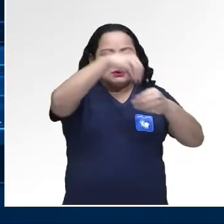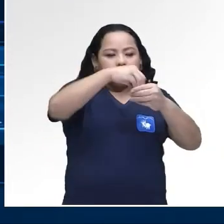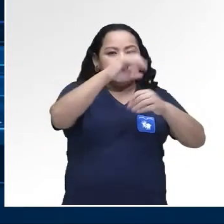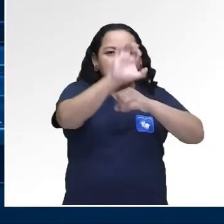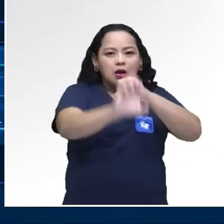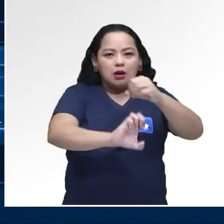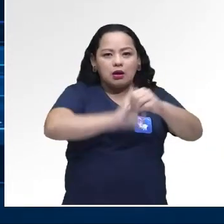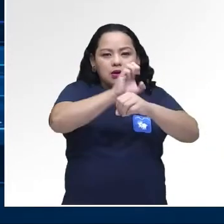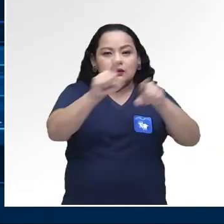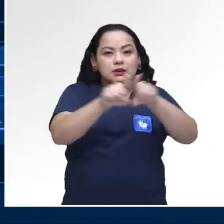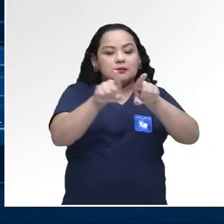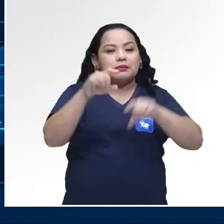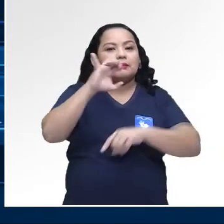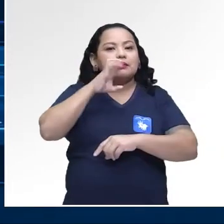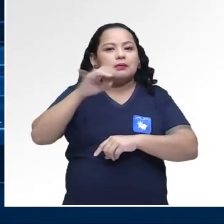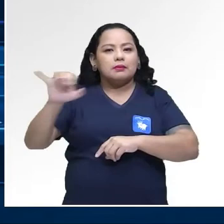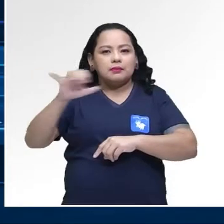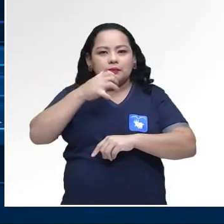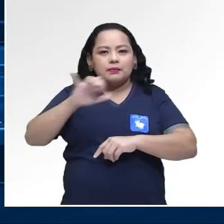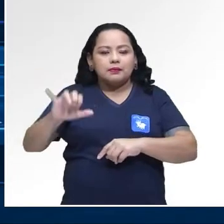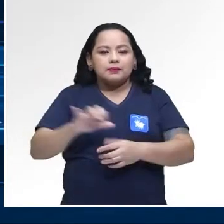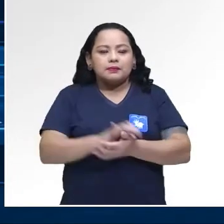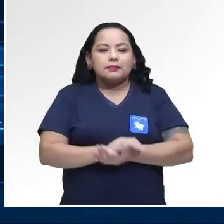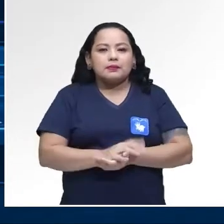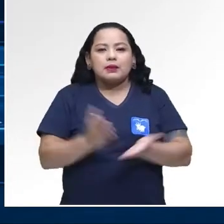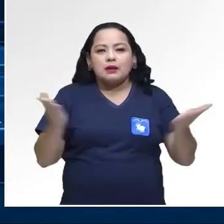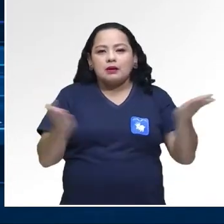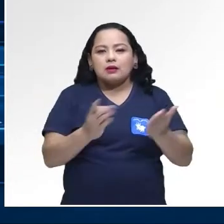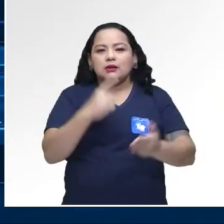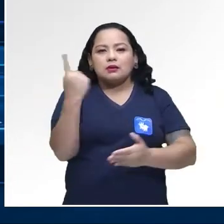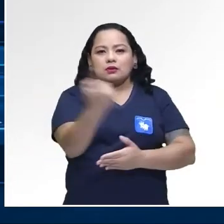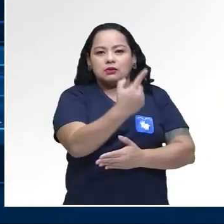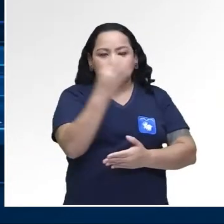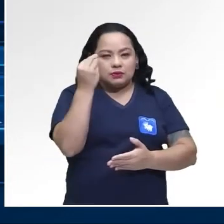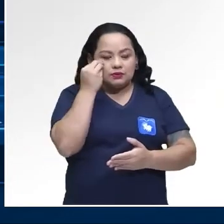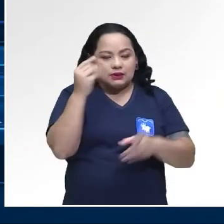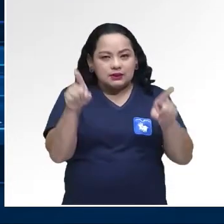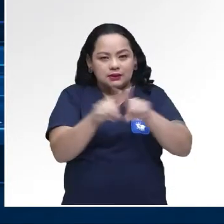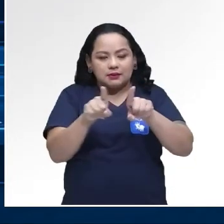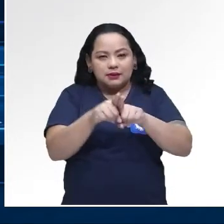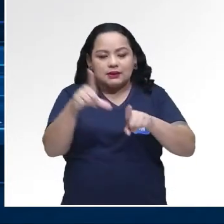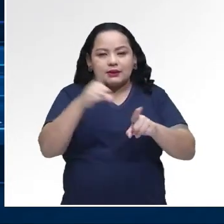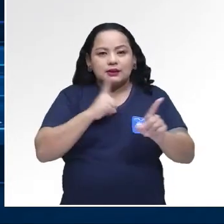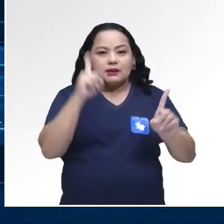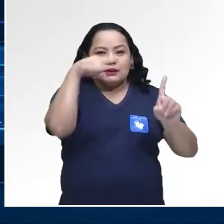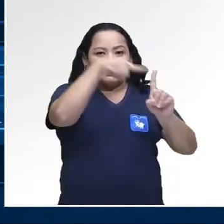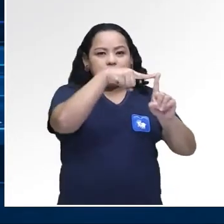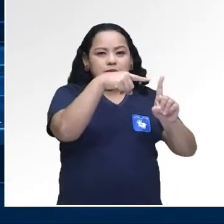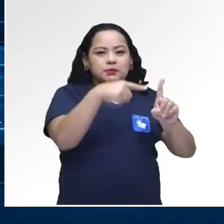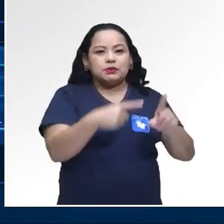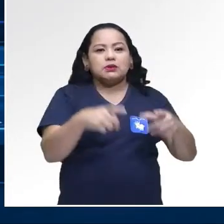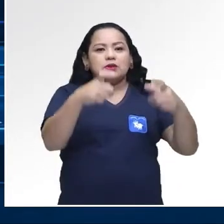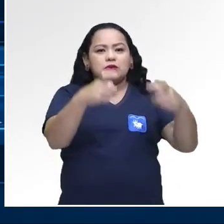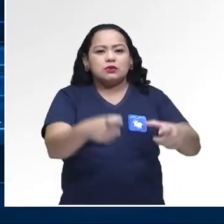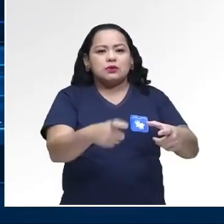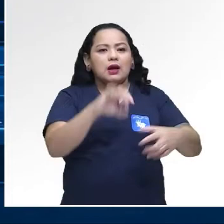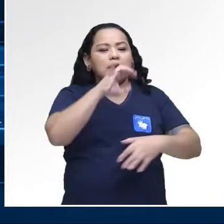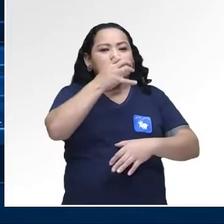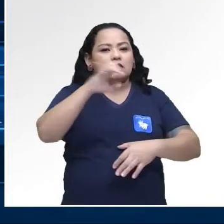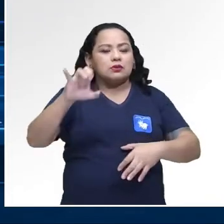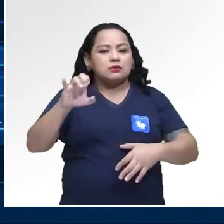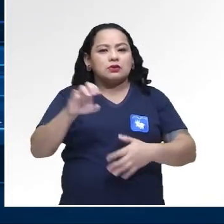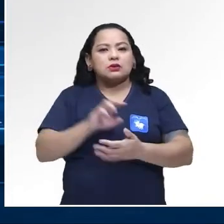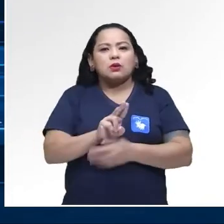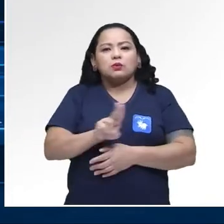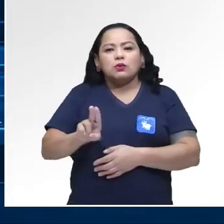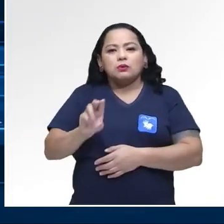a eletricidade. E aí a gente vai observar também, que existem alguns tipos de usinas. O que